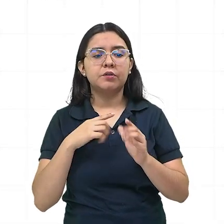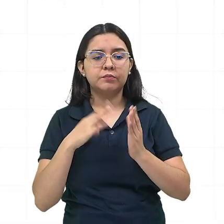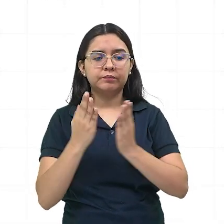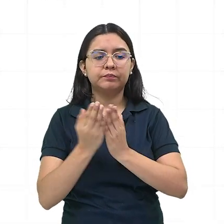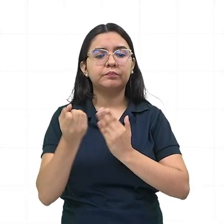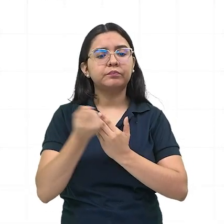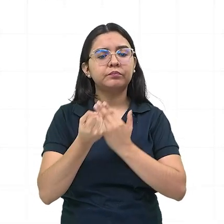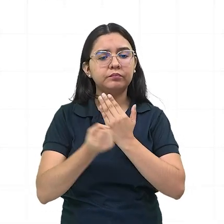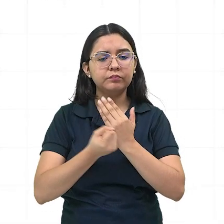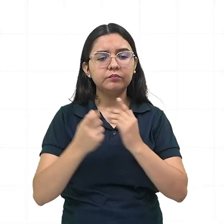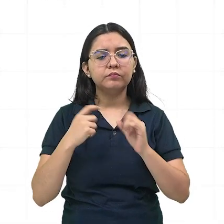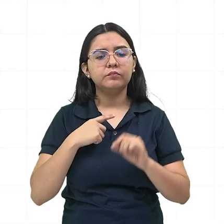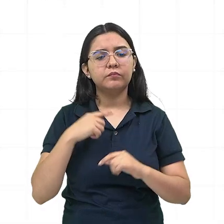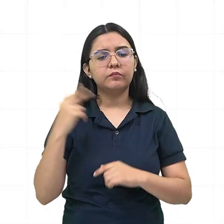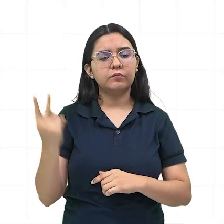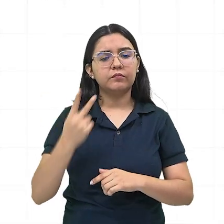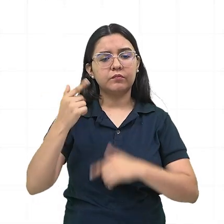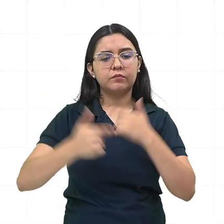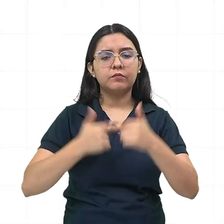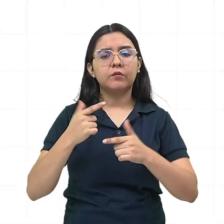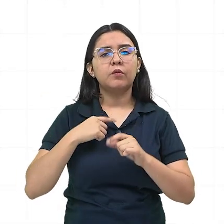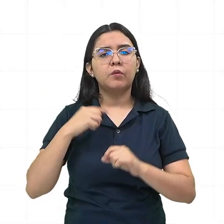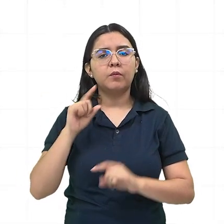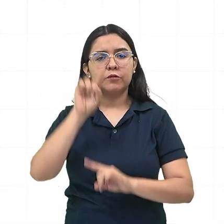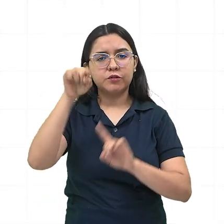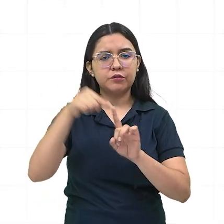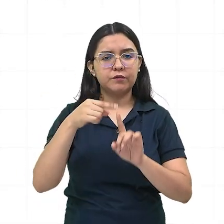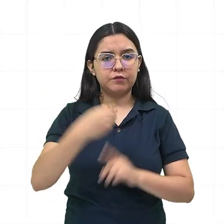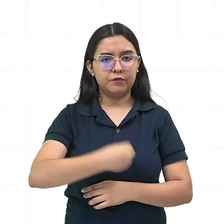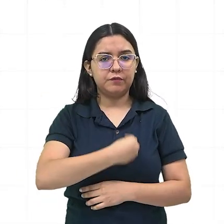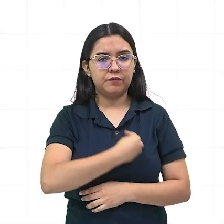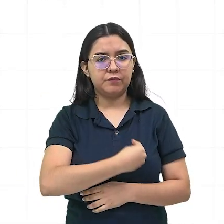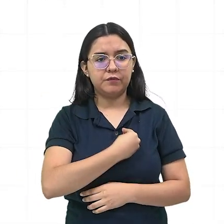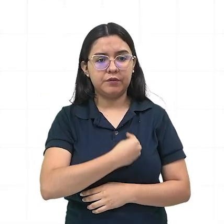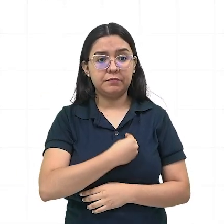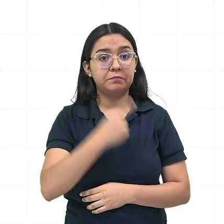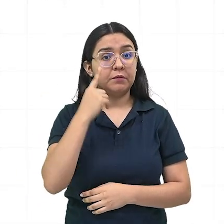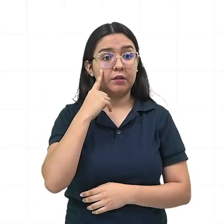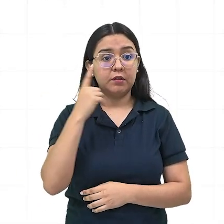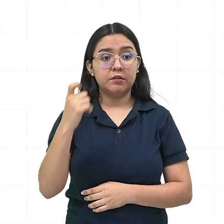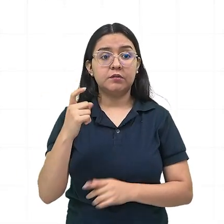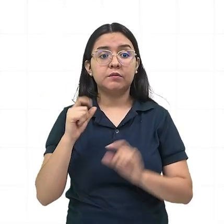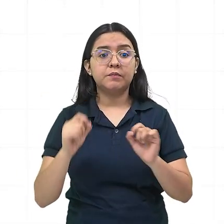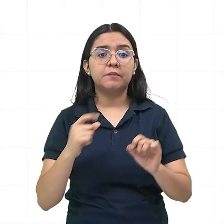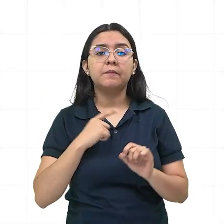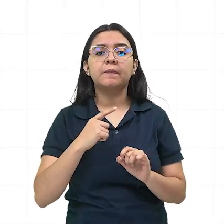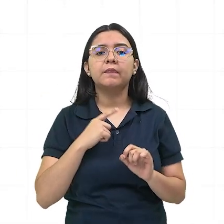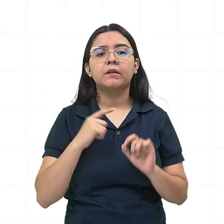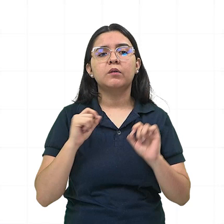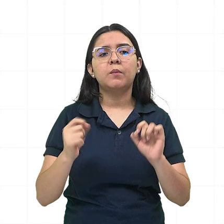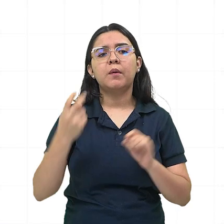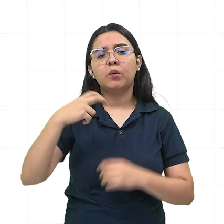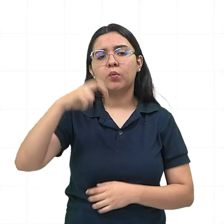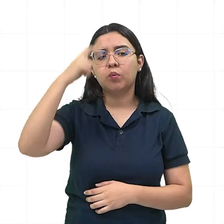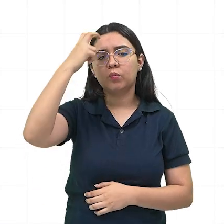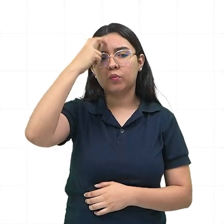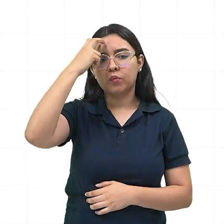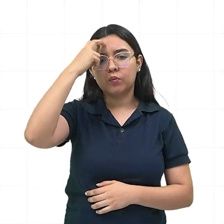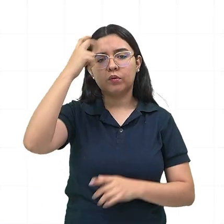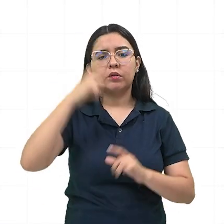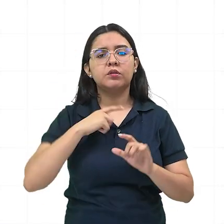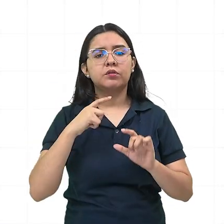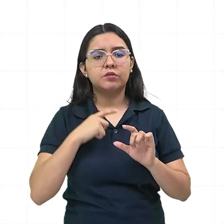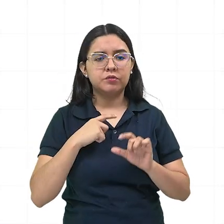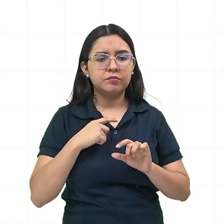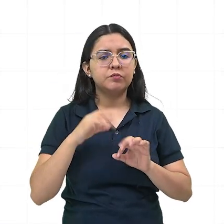valorizava o trabalho como uma missão divina. E aqui a gente vai ver uma coisa interessante. Isso levou uma cultura de